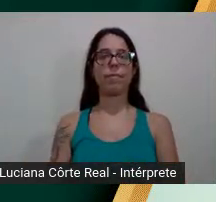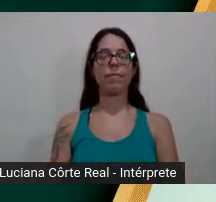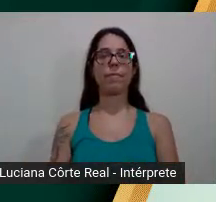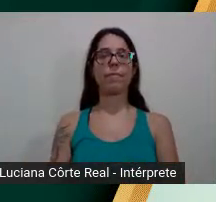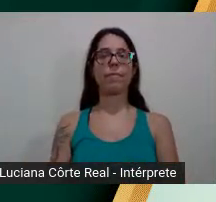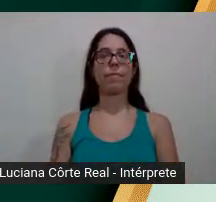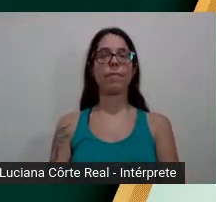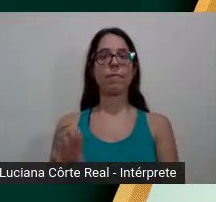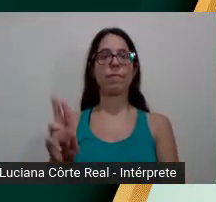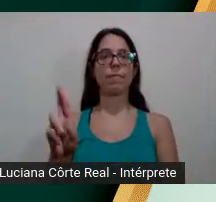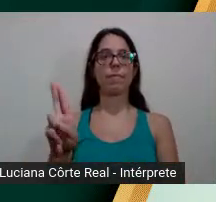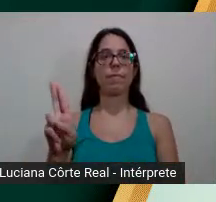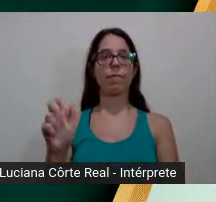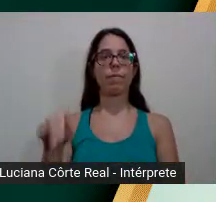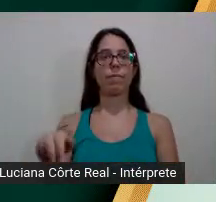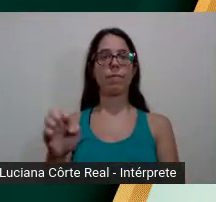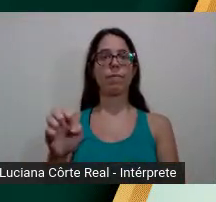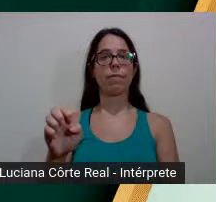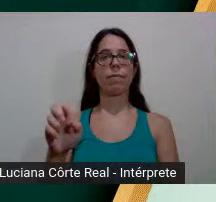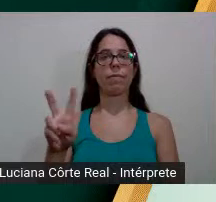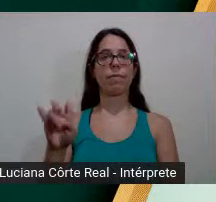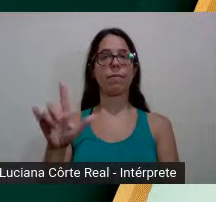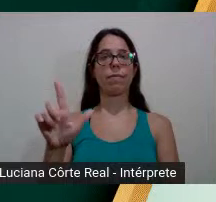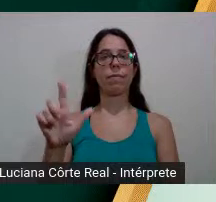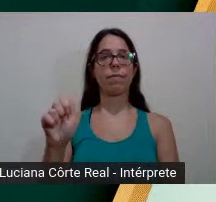Bruane Oliveira Vilaverde.